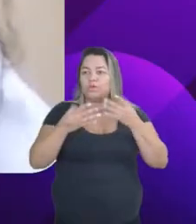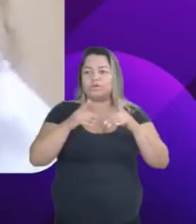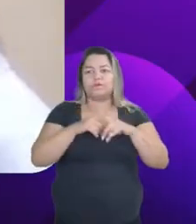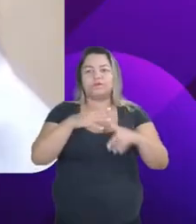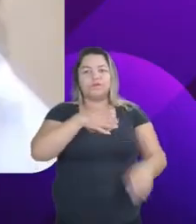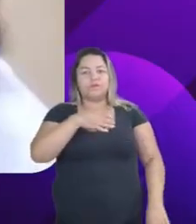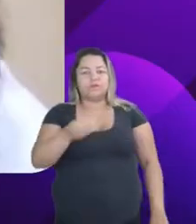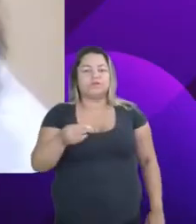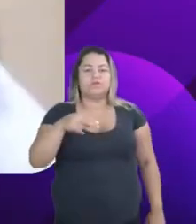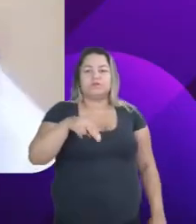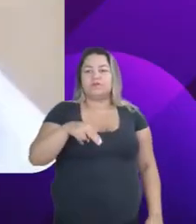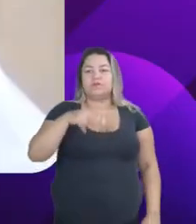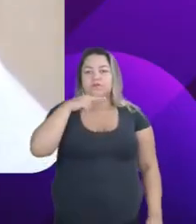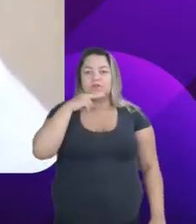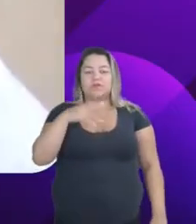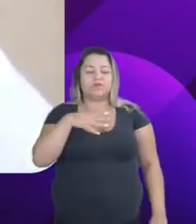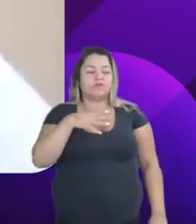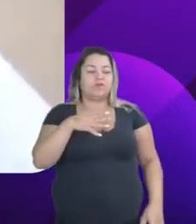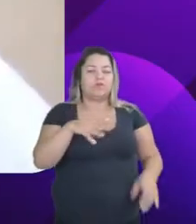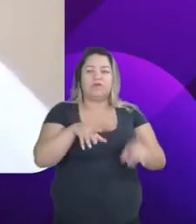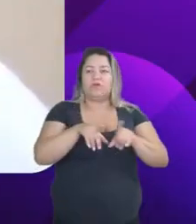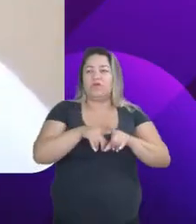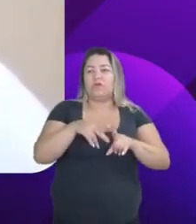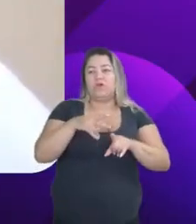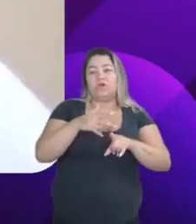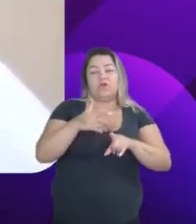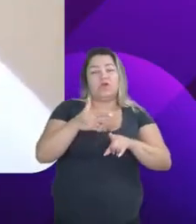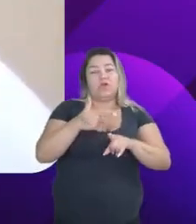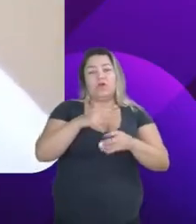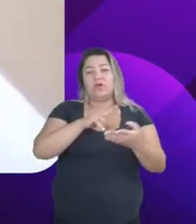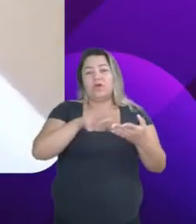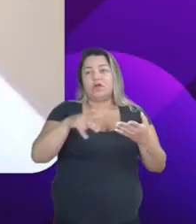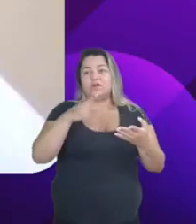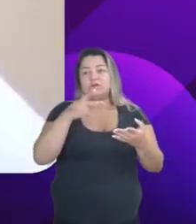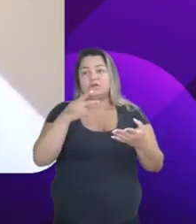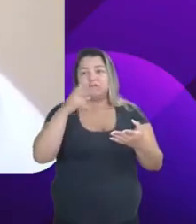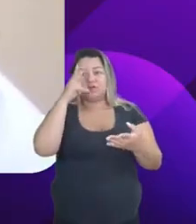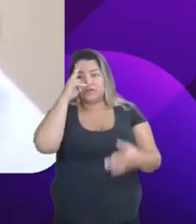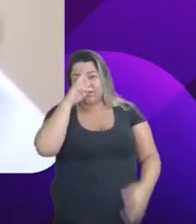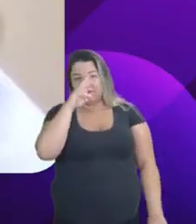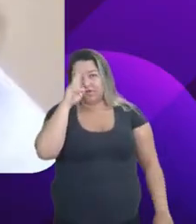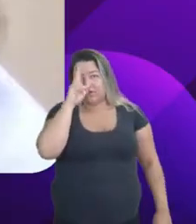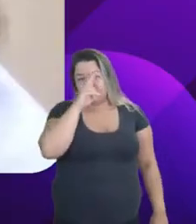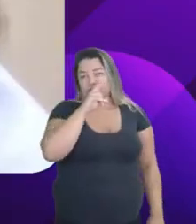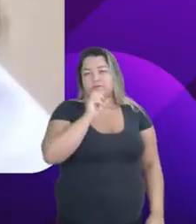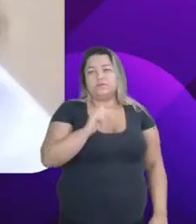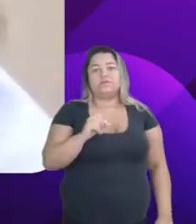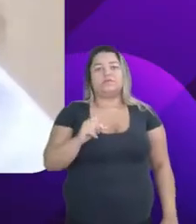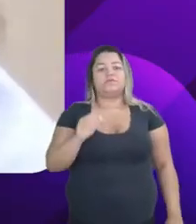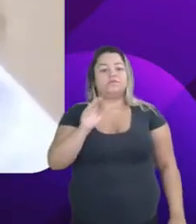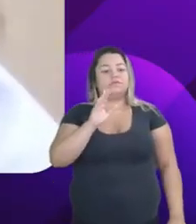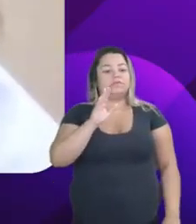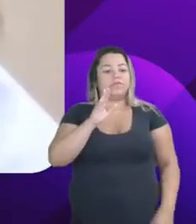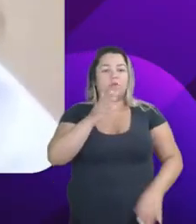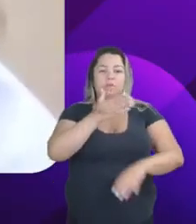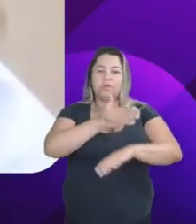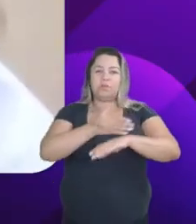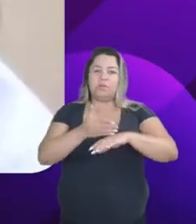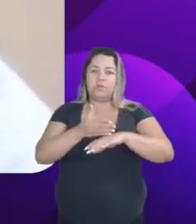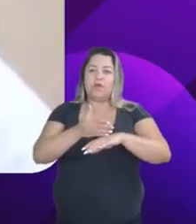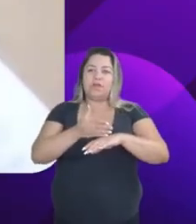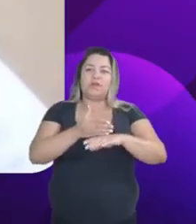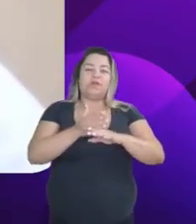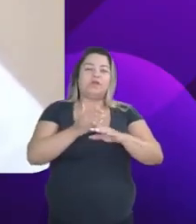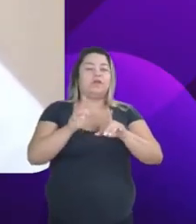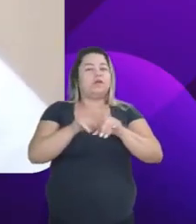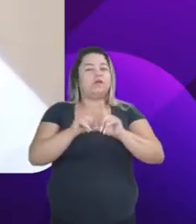netos, primos, afilhados, os contos de fadas? Vamos começar por Branca de Neve.